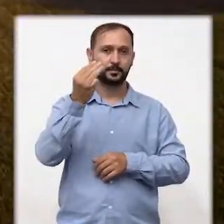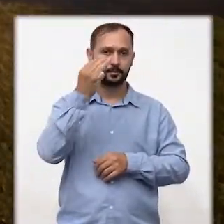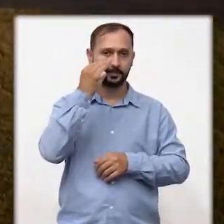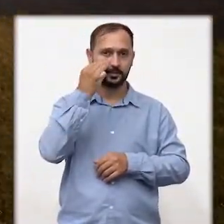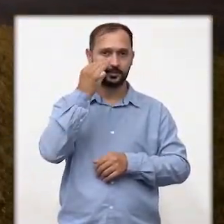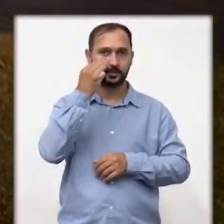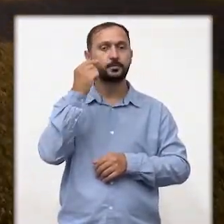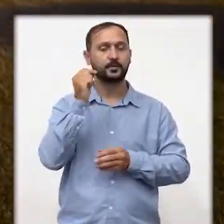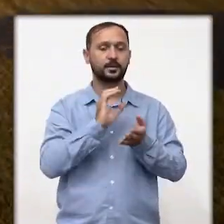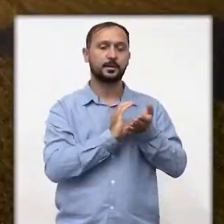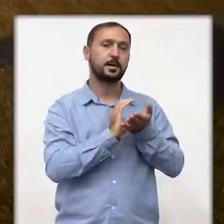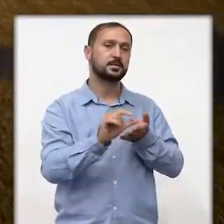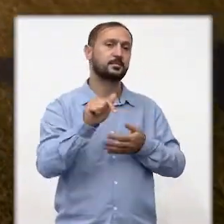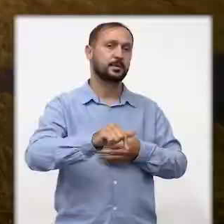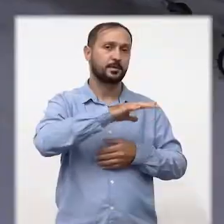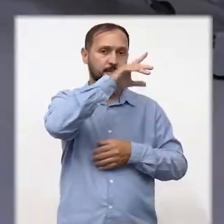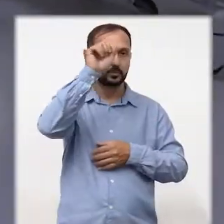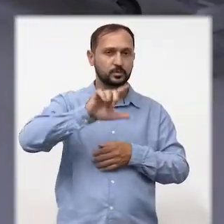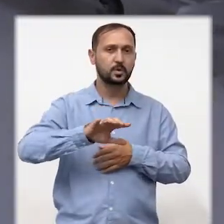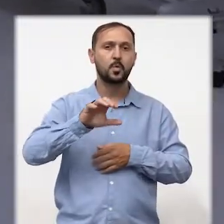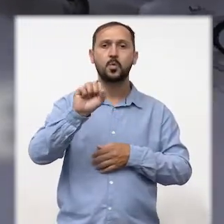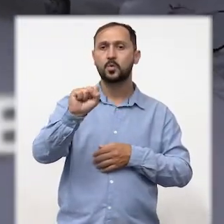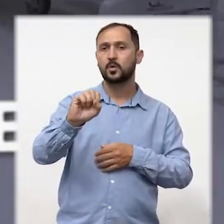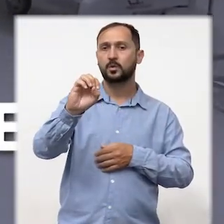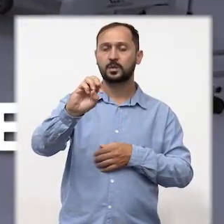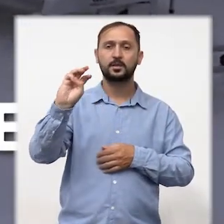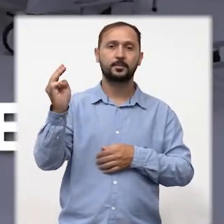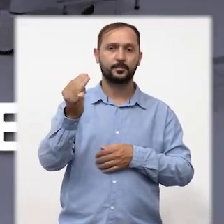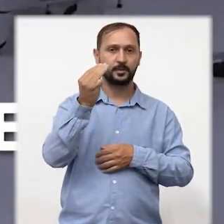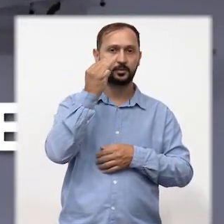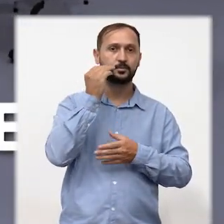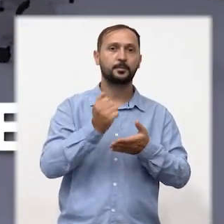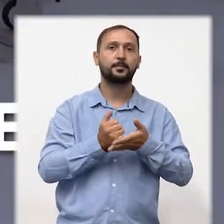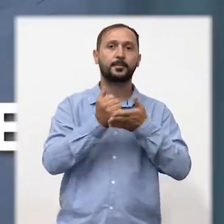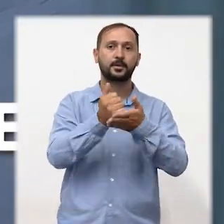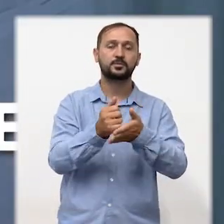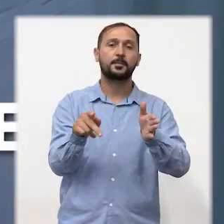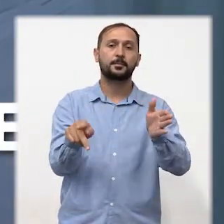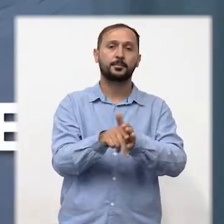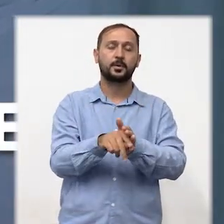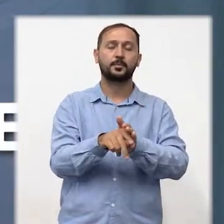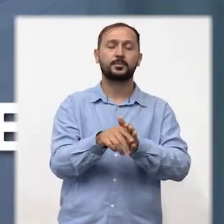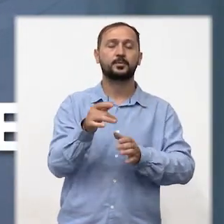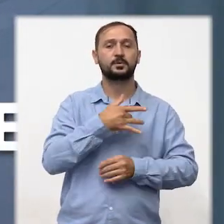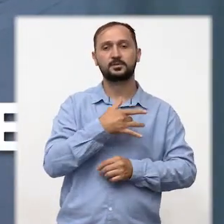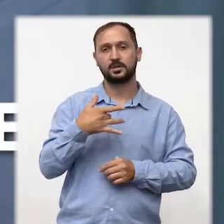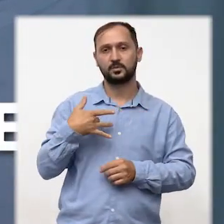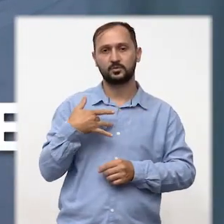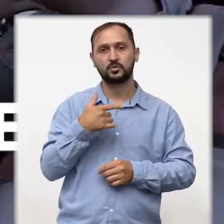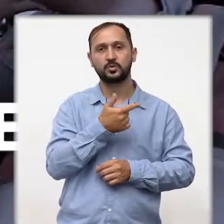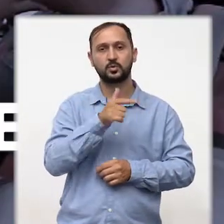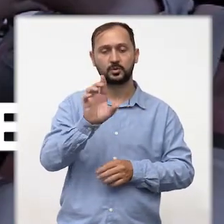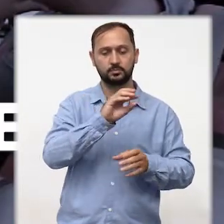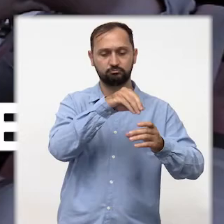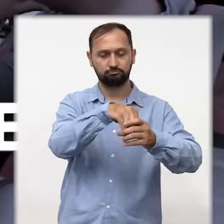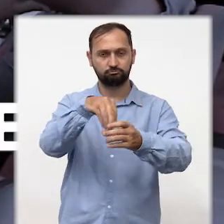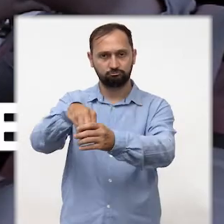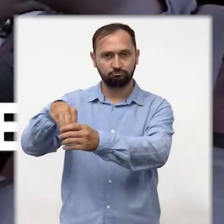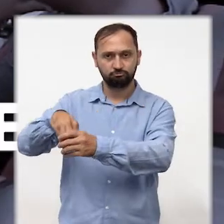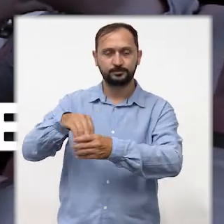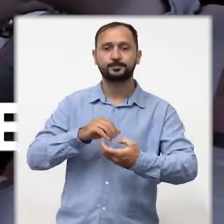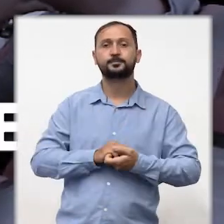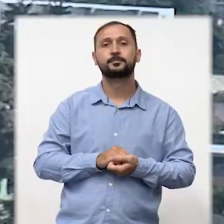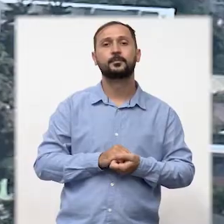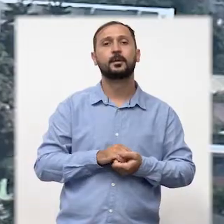ser destinados a Mato Grosso do Sul, com 80 milhões exclusivos para a pasta da saúde e o restante para outras